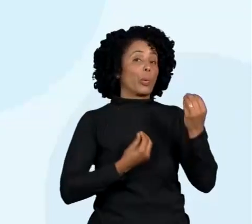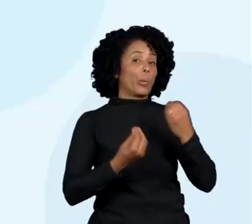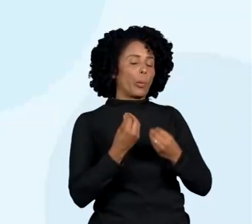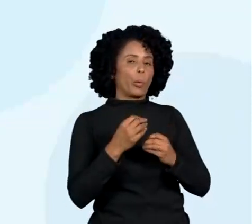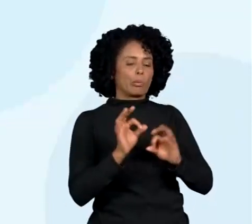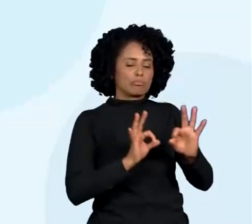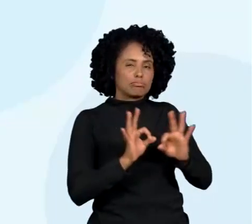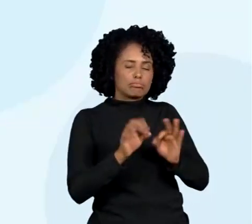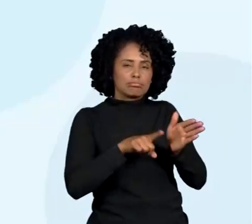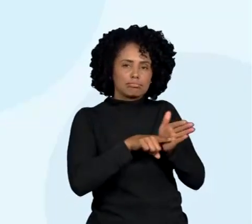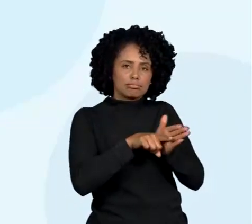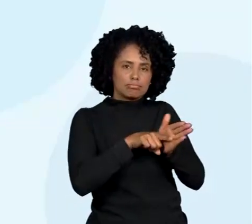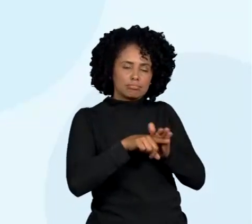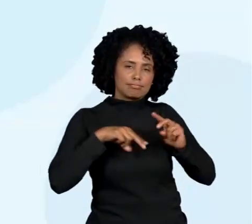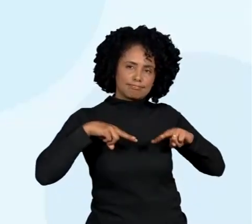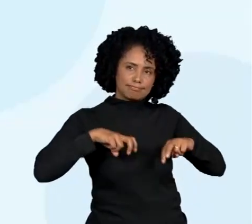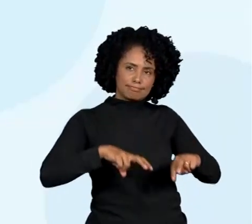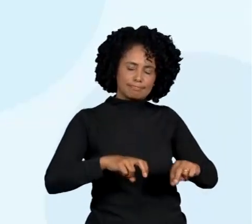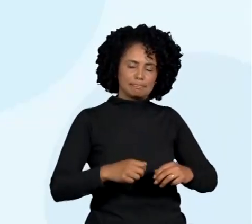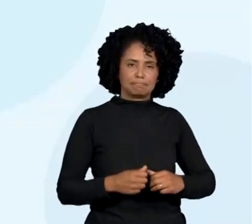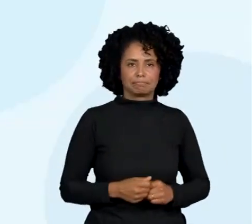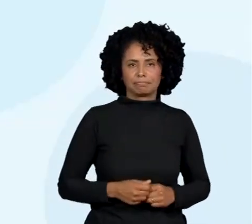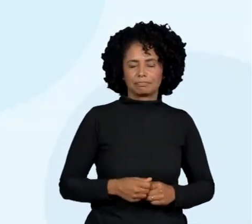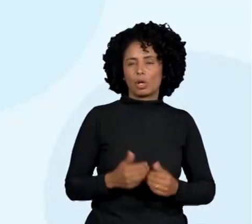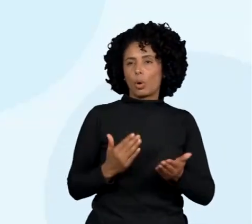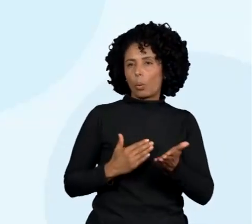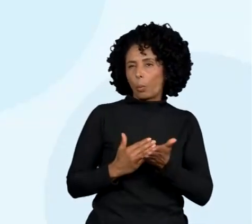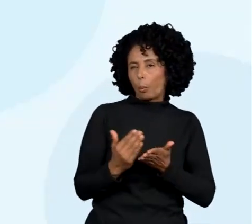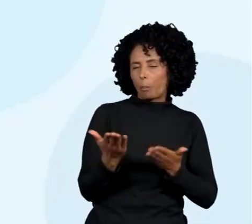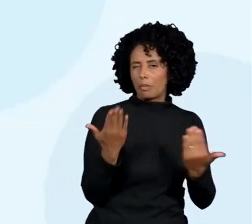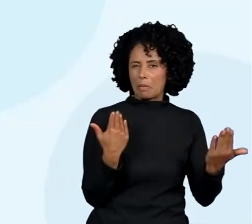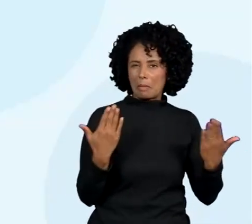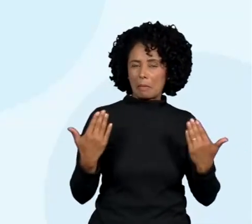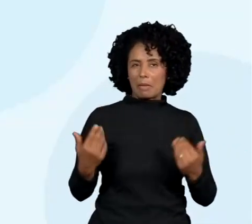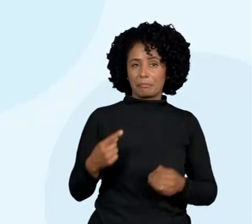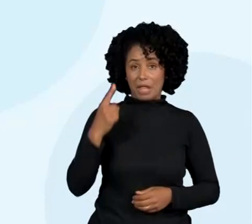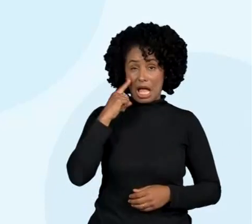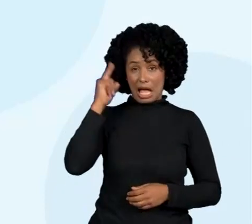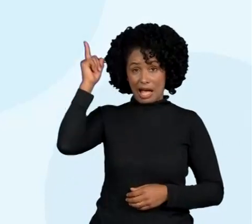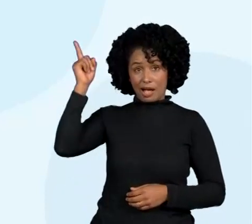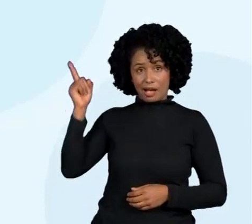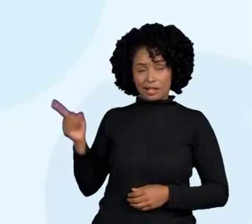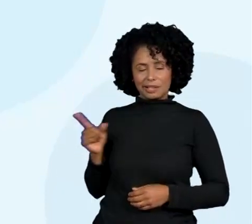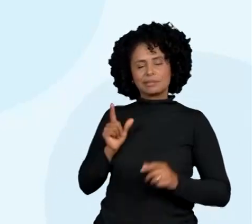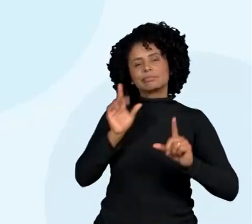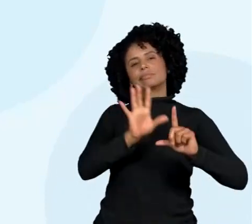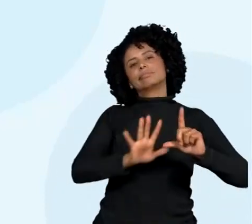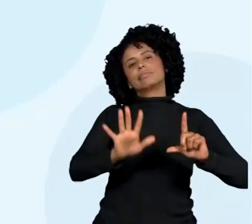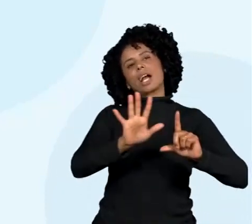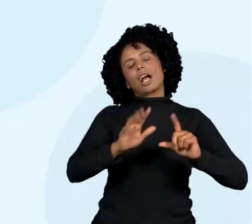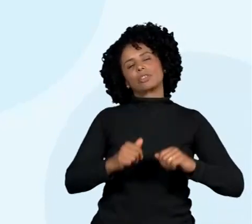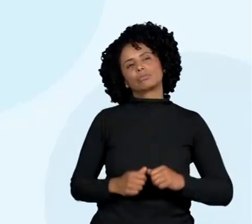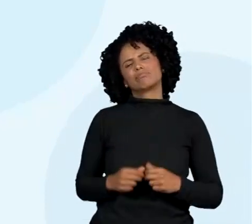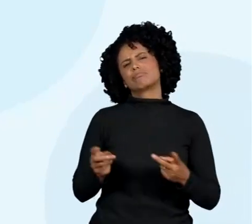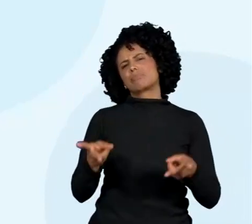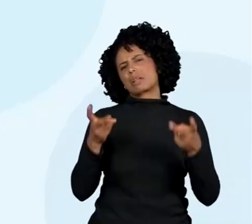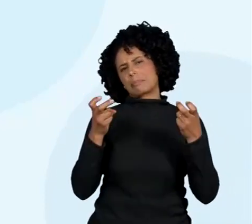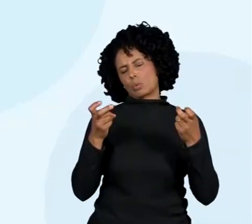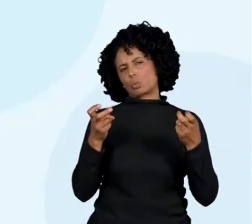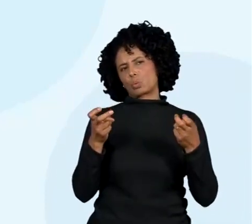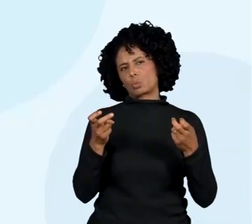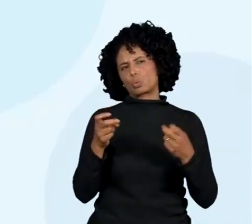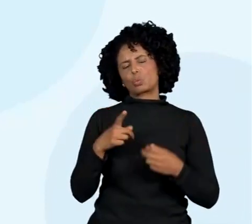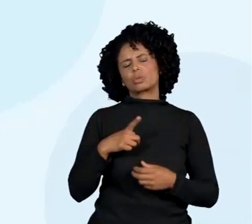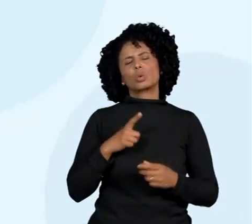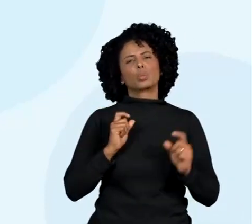aprofundamento. Para começo de conversa, aqui nós temos uma imagem, então nós vamos começar pensando assim, eu